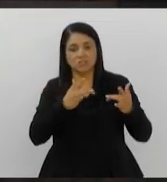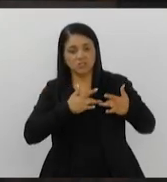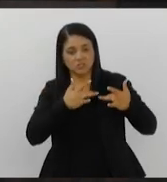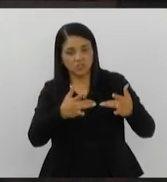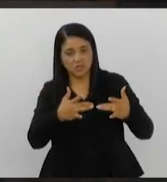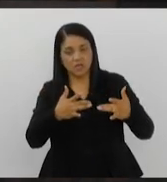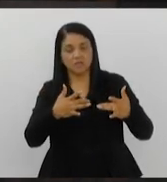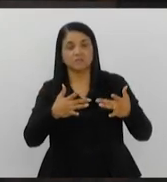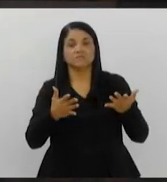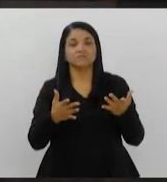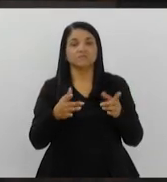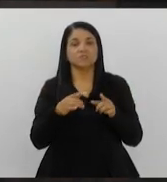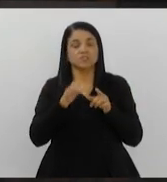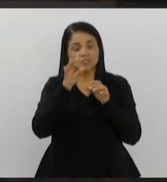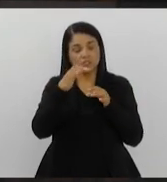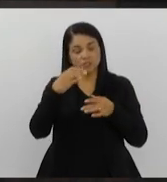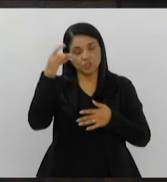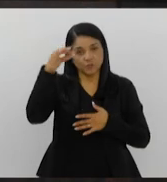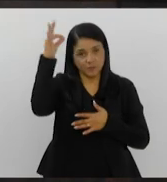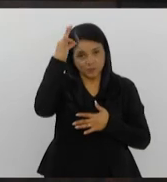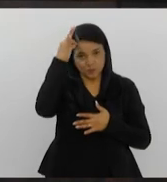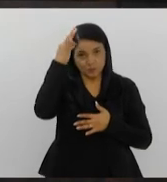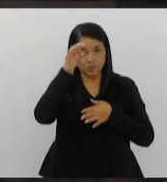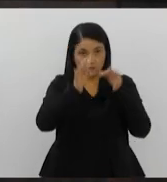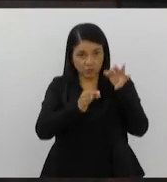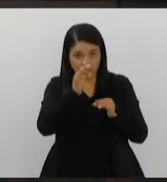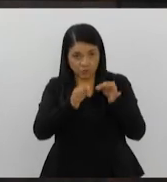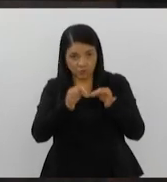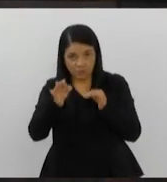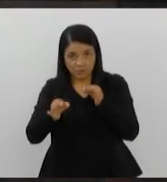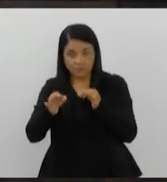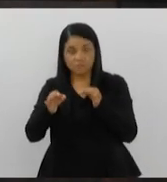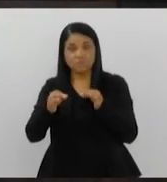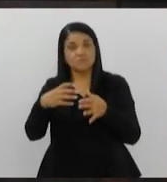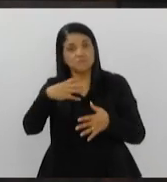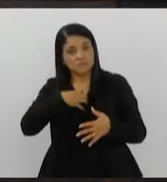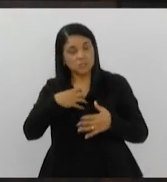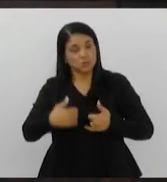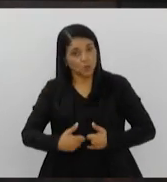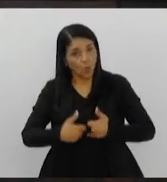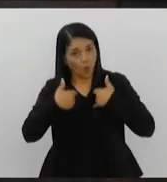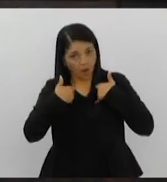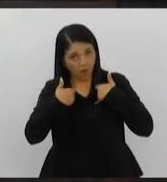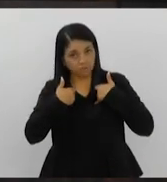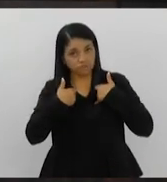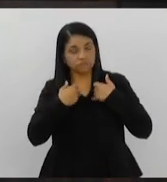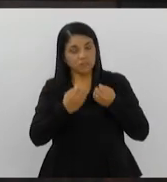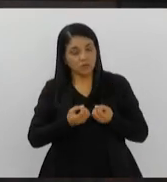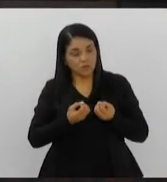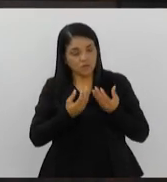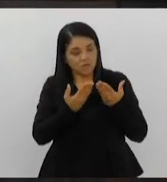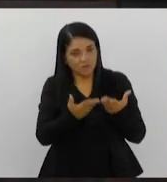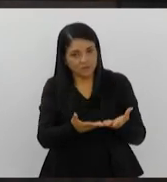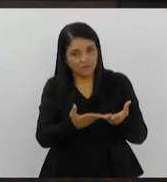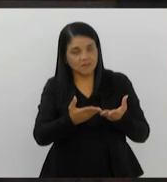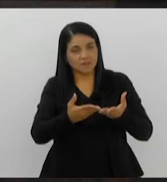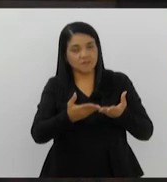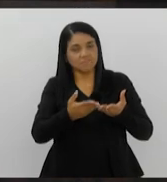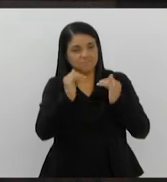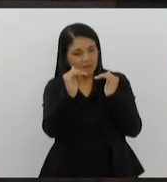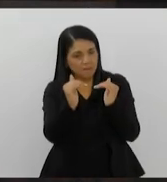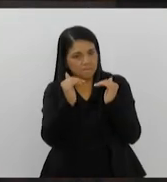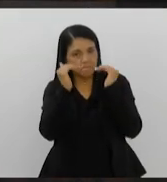de Justiça sinto-me imensamente honrado em conceder a mais